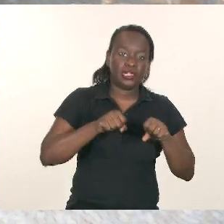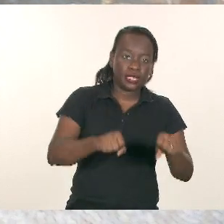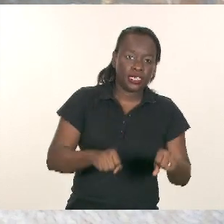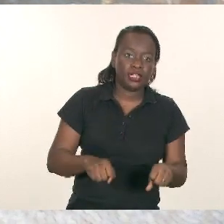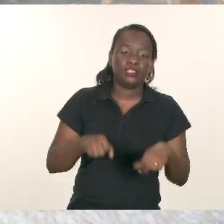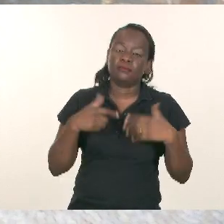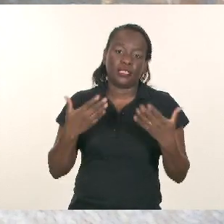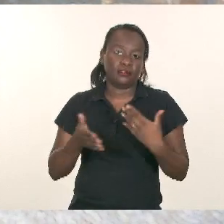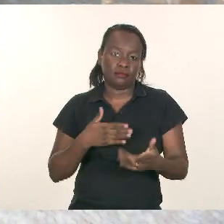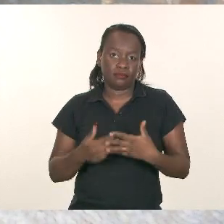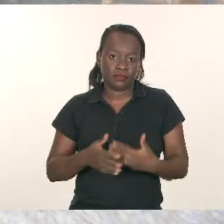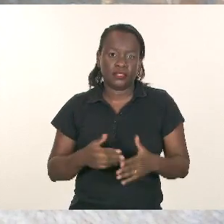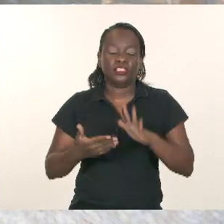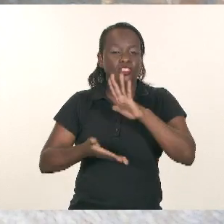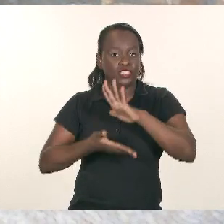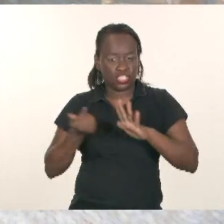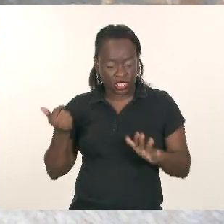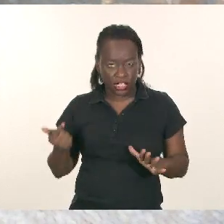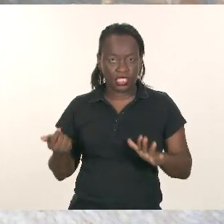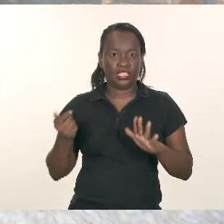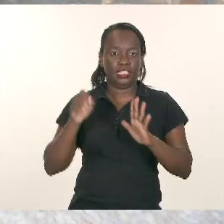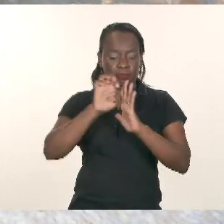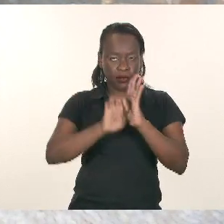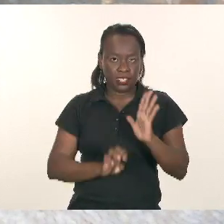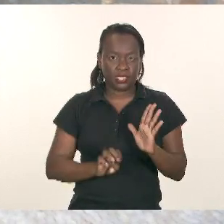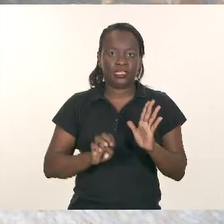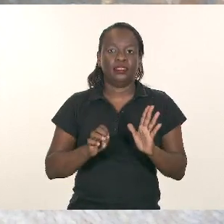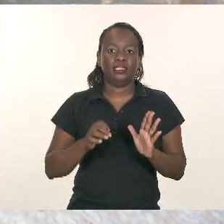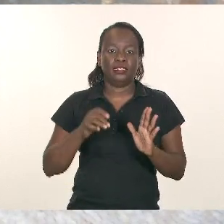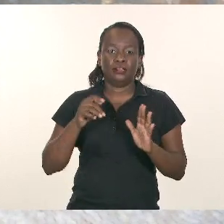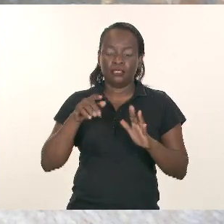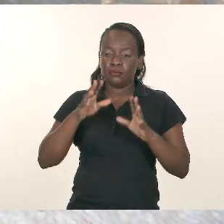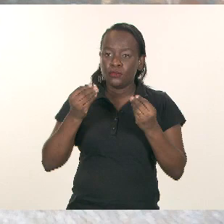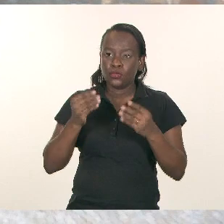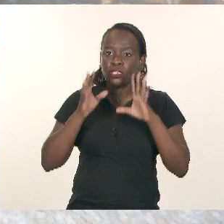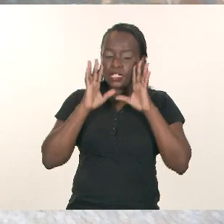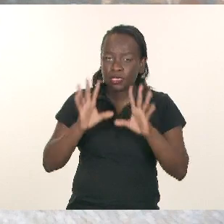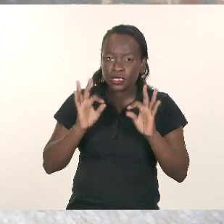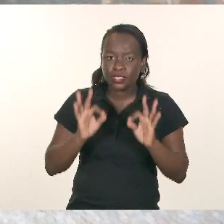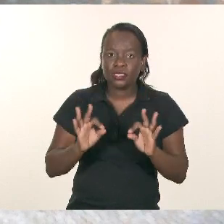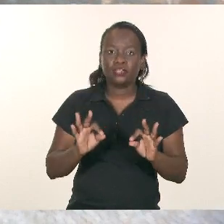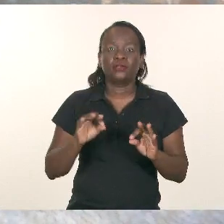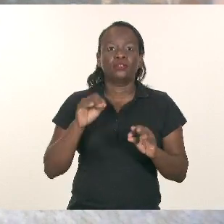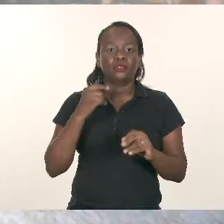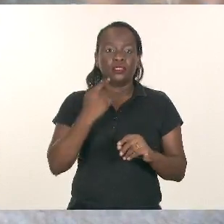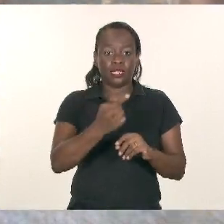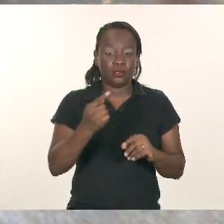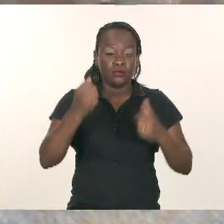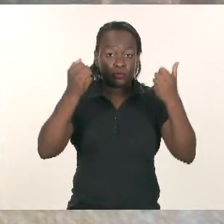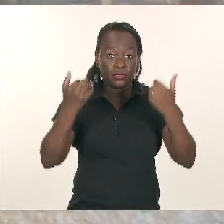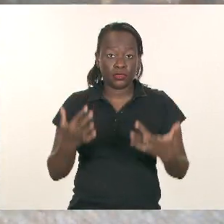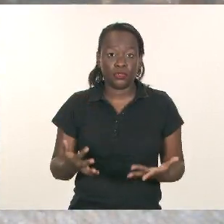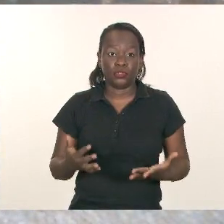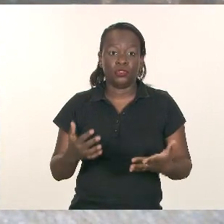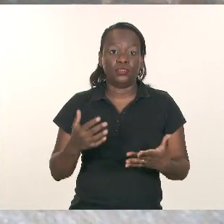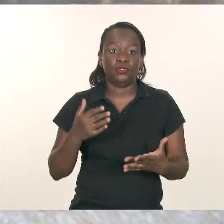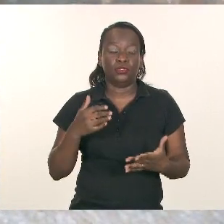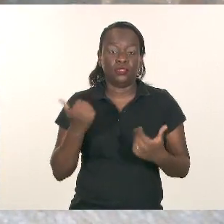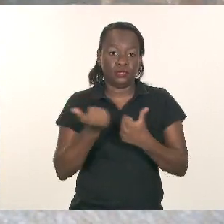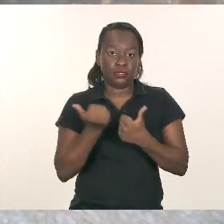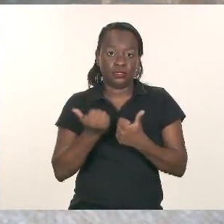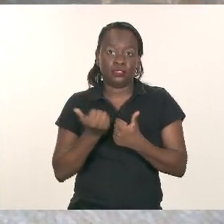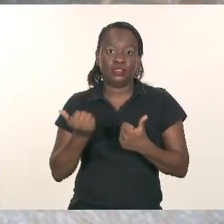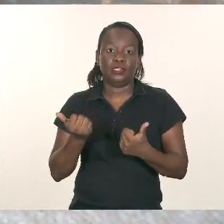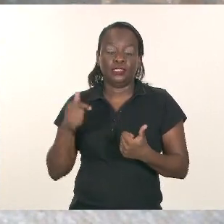supermercado, mas enfim, retirei essa emenda, ouvindo muito atentamente ao que colocou o nosso